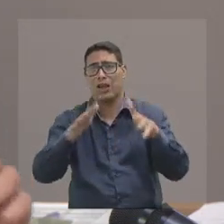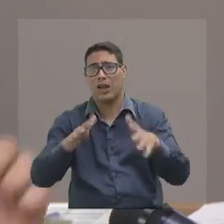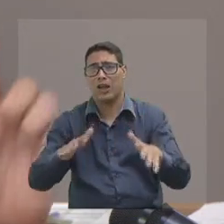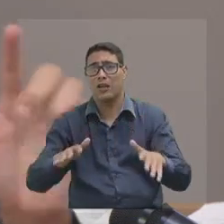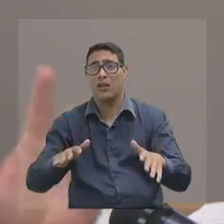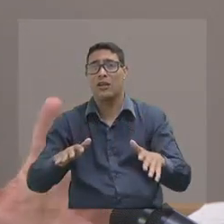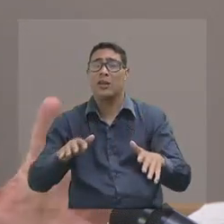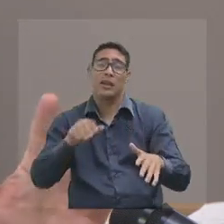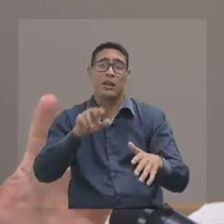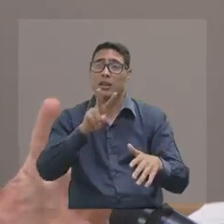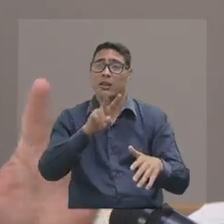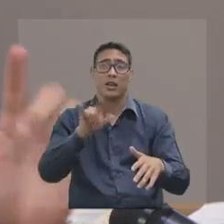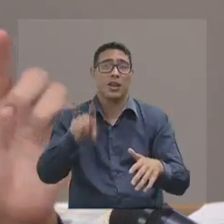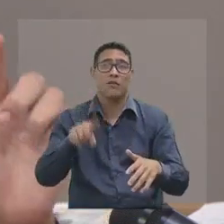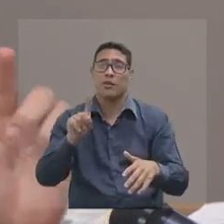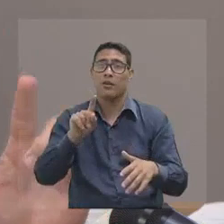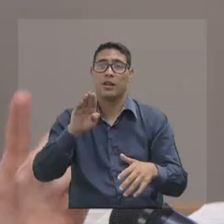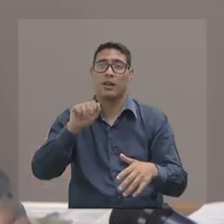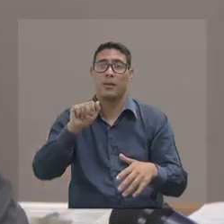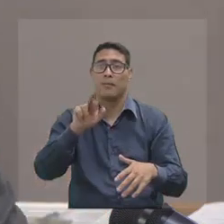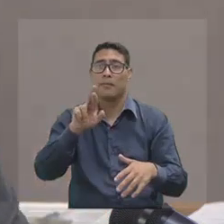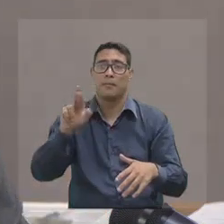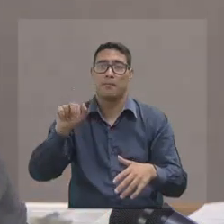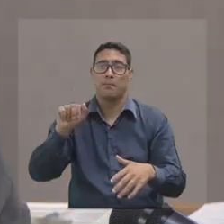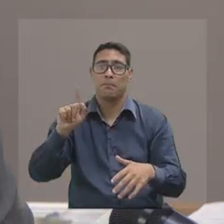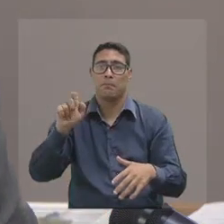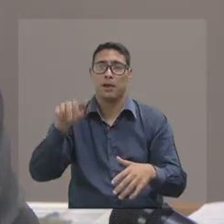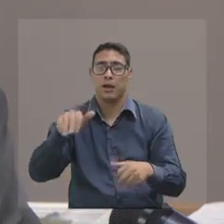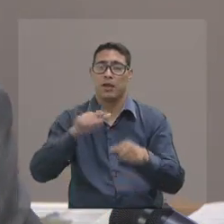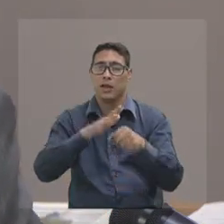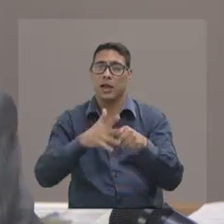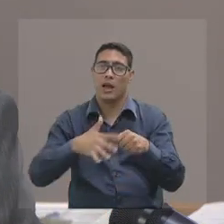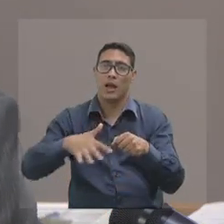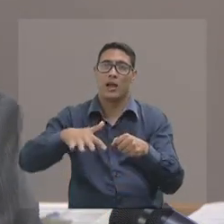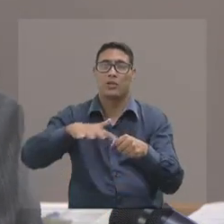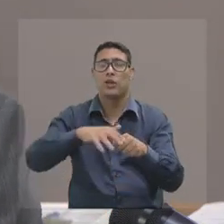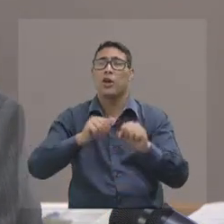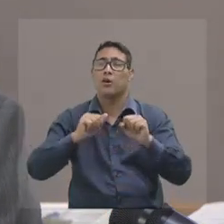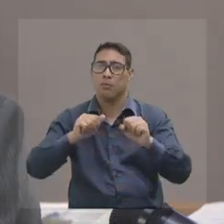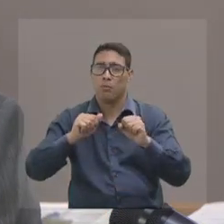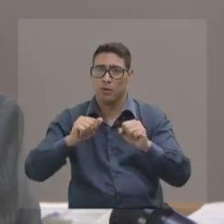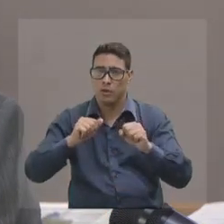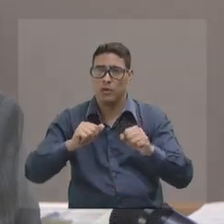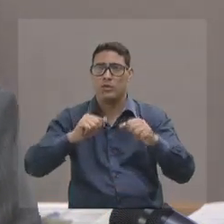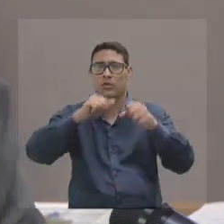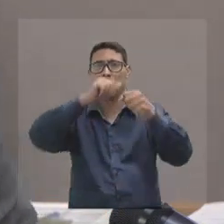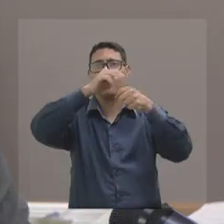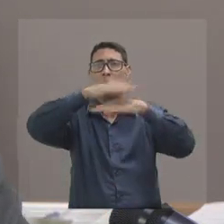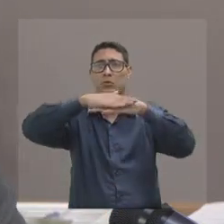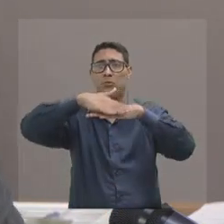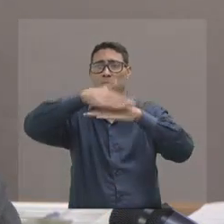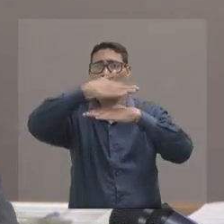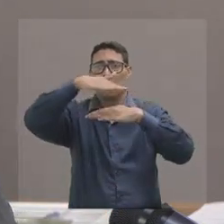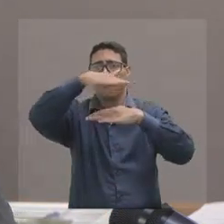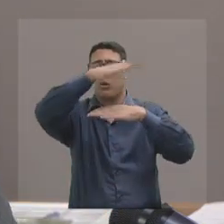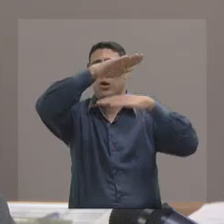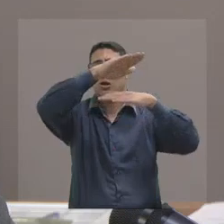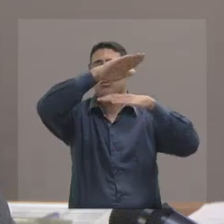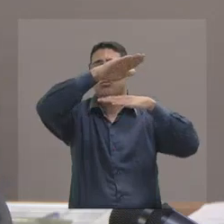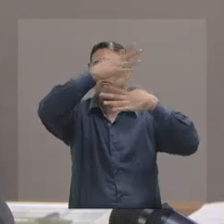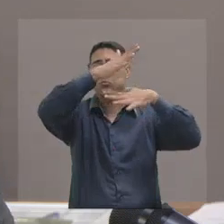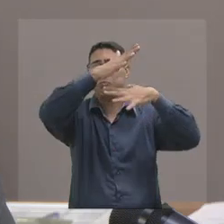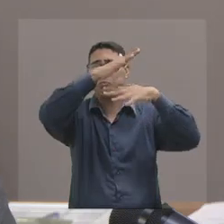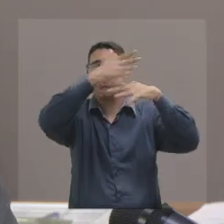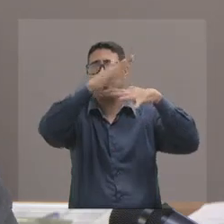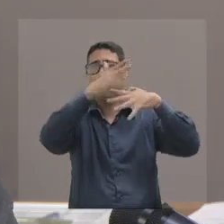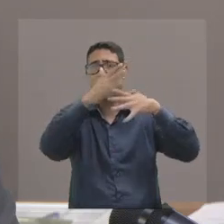rompimento de Barragem pode ser aí deslizamentos de empilhamentos de rejeito a